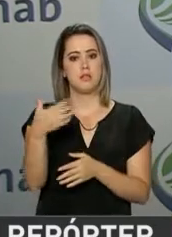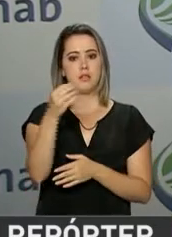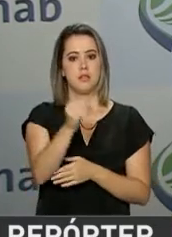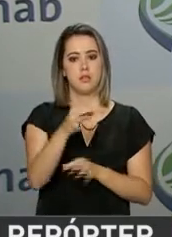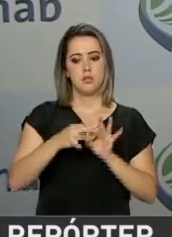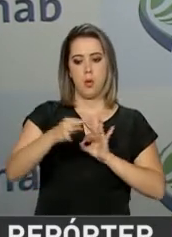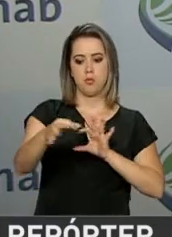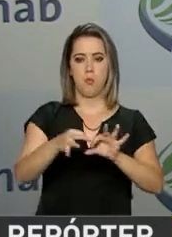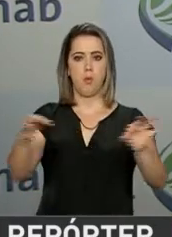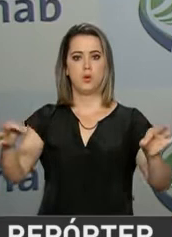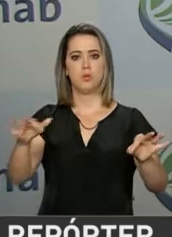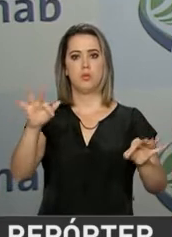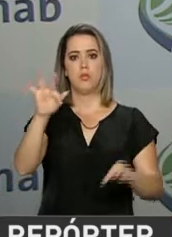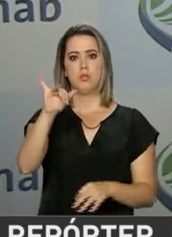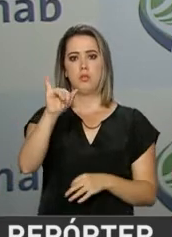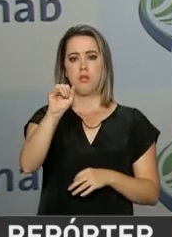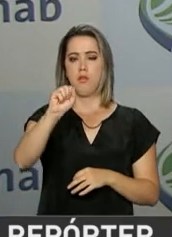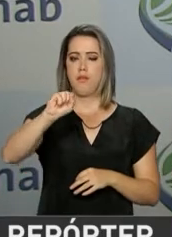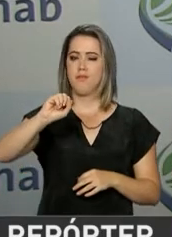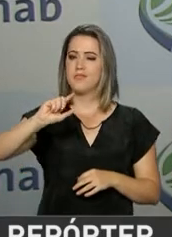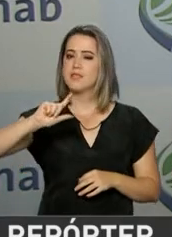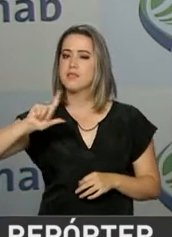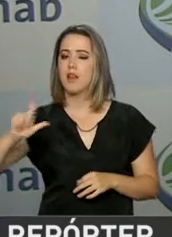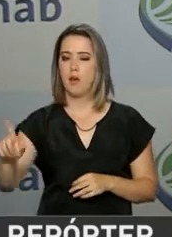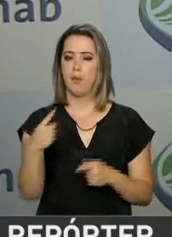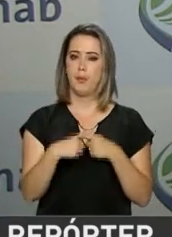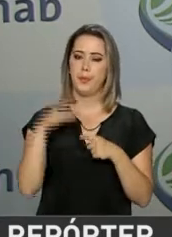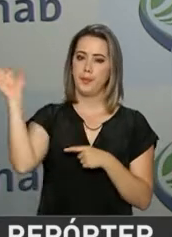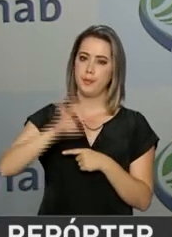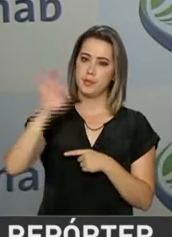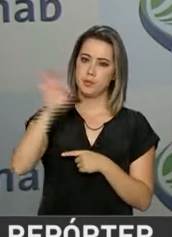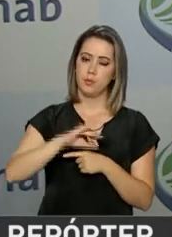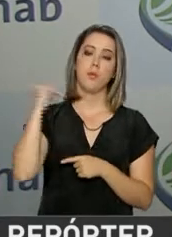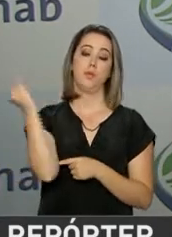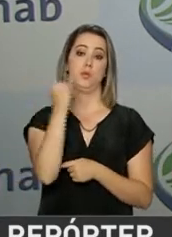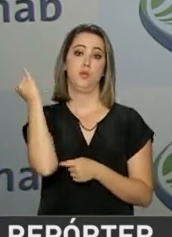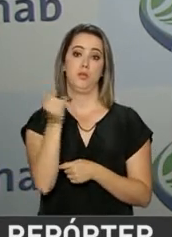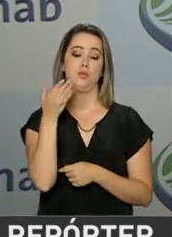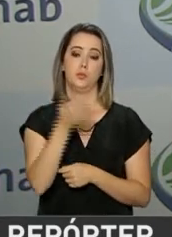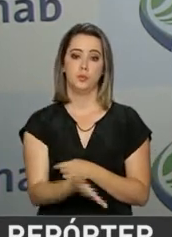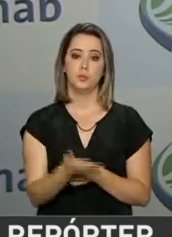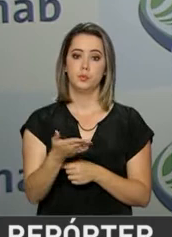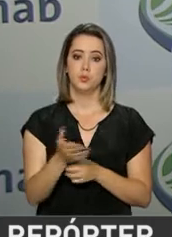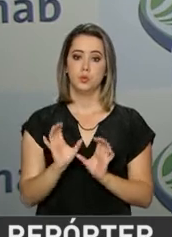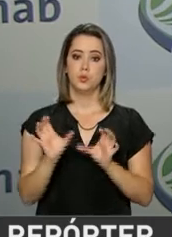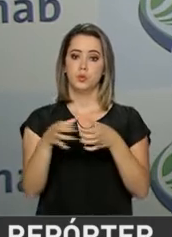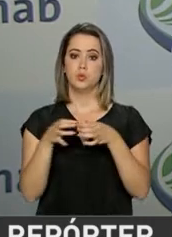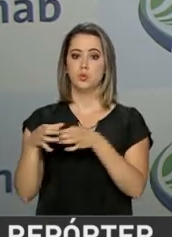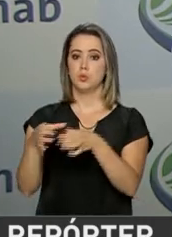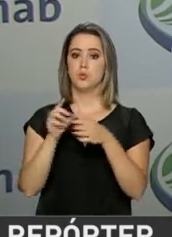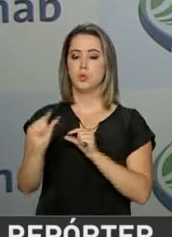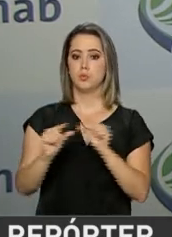fiscais entendendo que um percentual expressivo é dos dos pequenos criadores